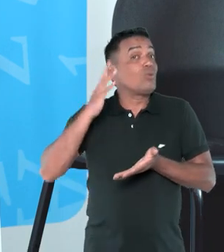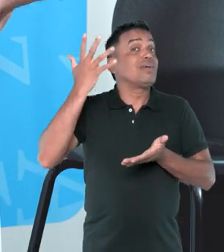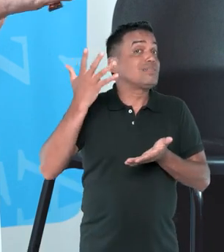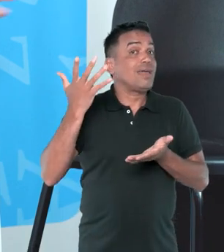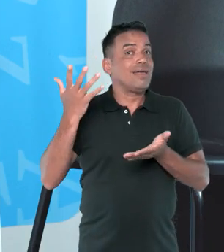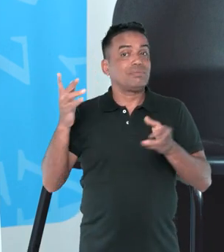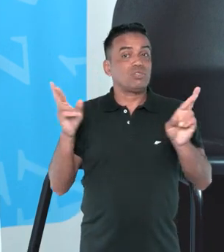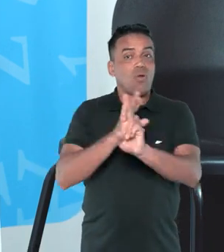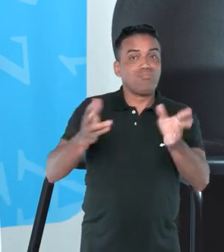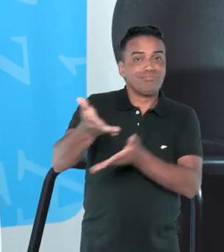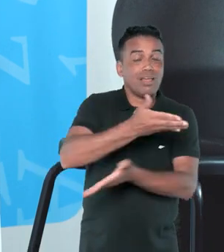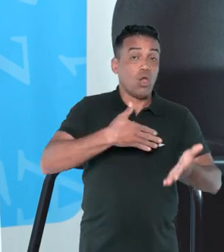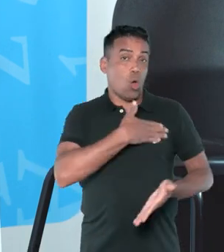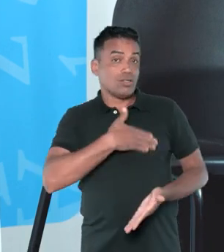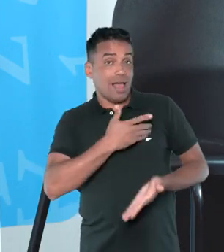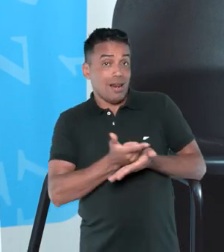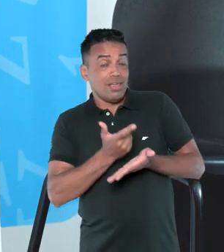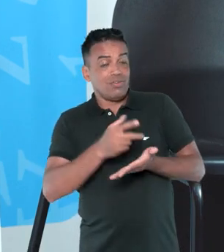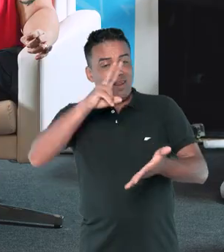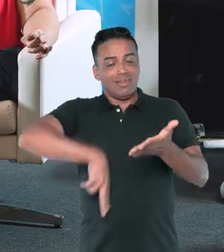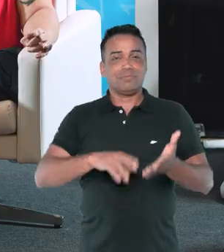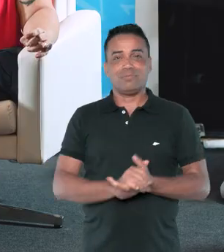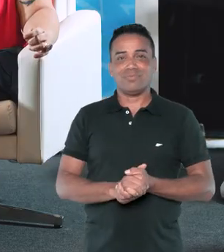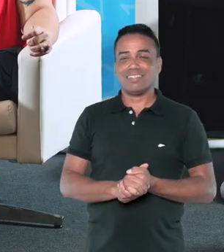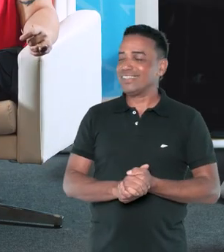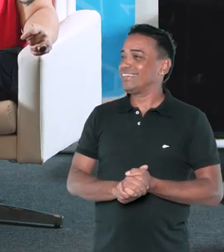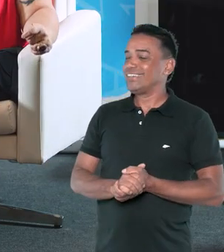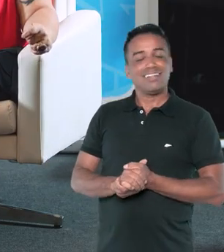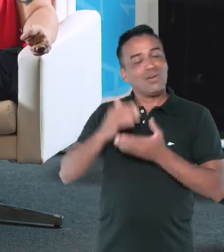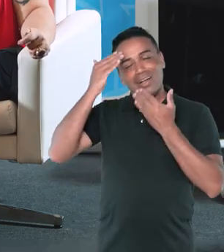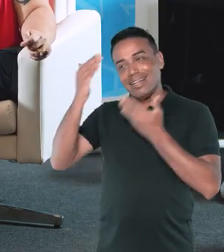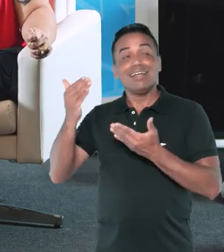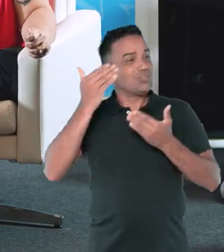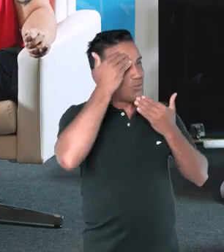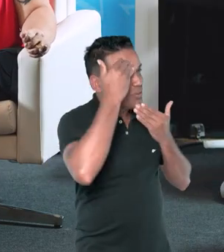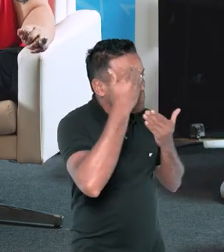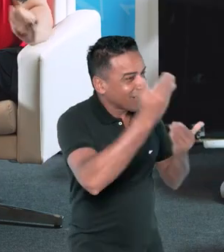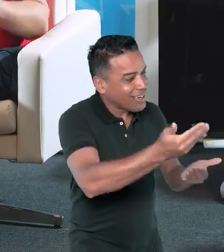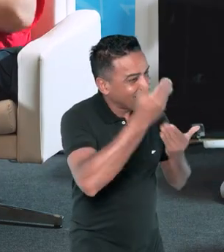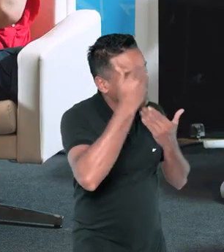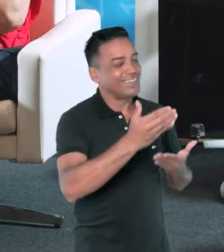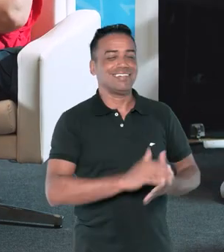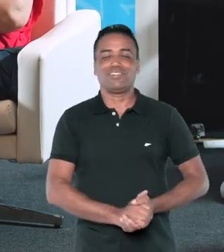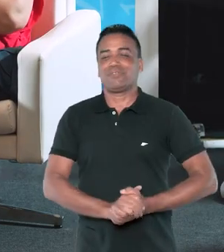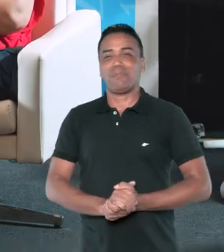né? Quem são as pessoas que vão encontrar o livro, gostar do livro e ler. Bom, agradeço aqui embora. Obrigada, pessoal.